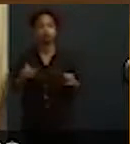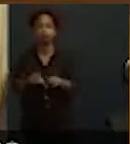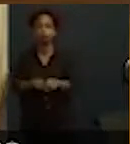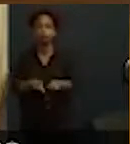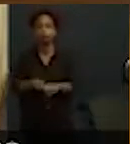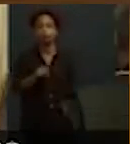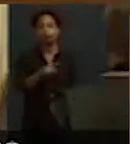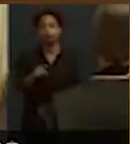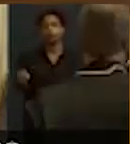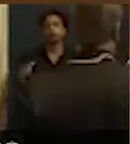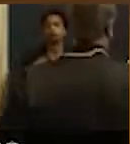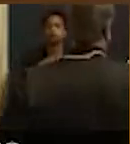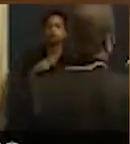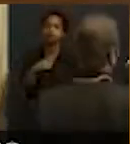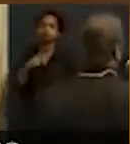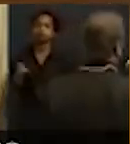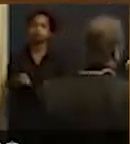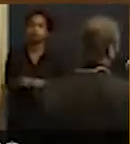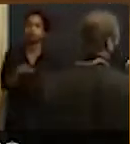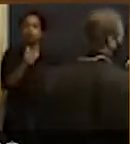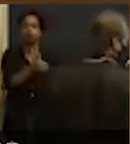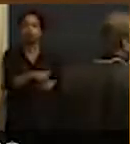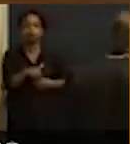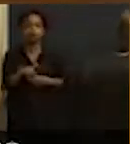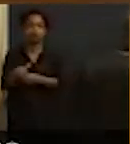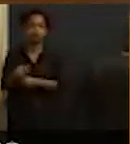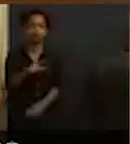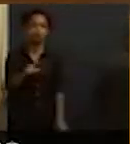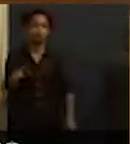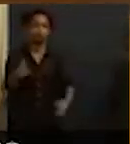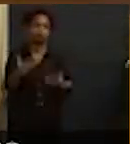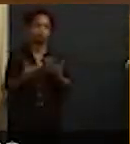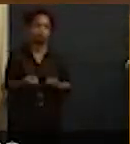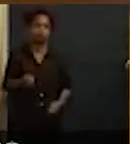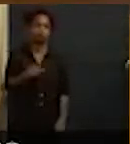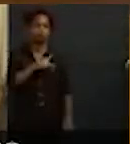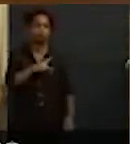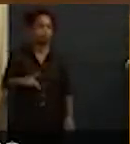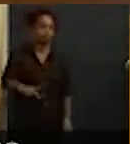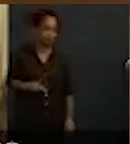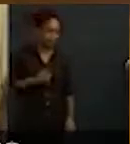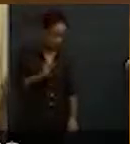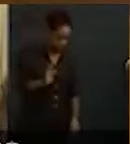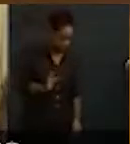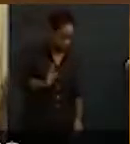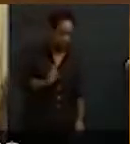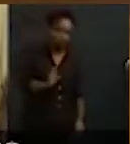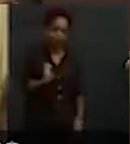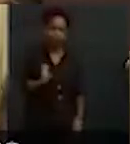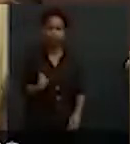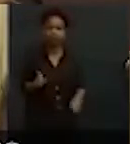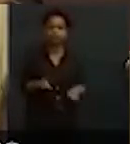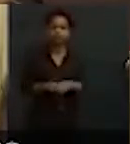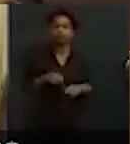de corregedor regional eleitoral, assumiu a presidência do TRE no biênio